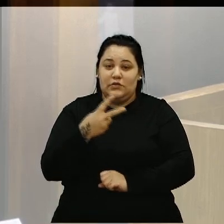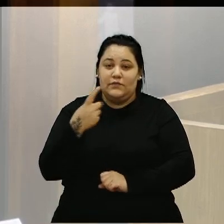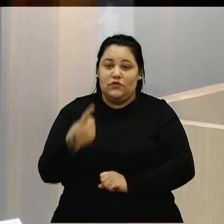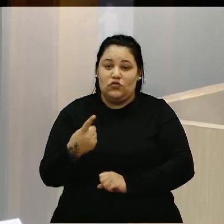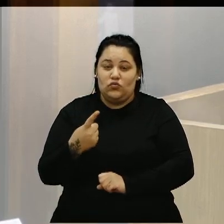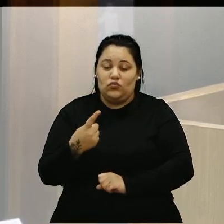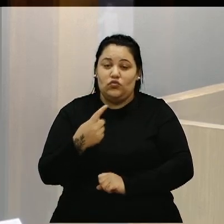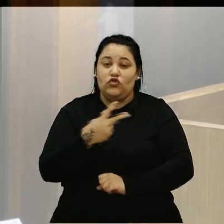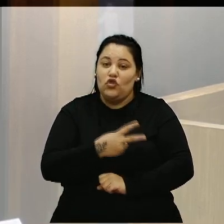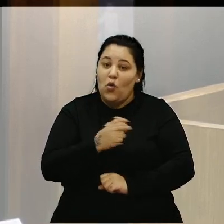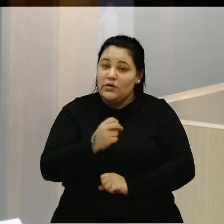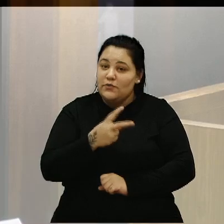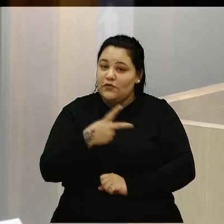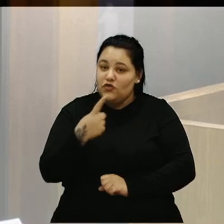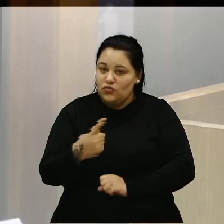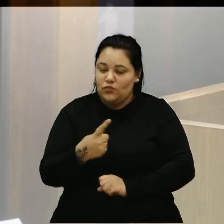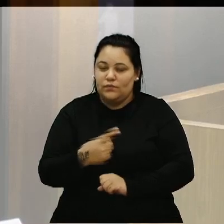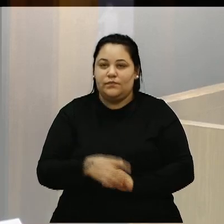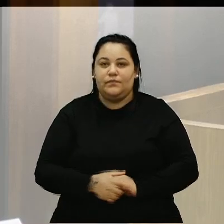de 2021.